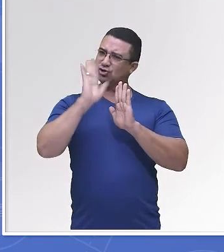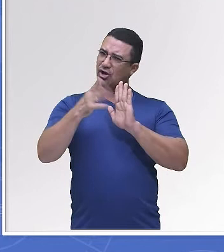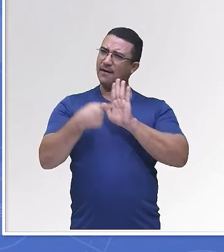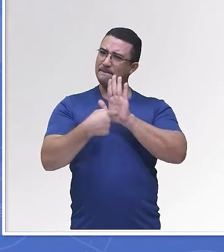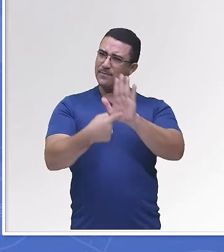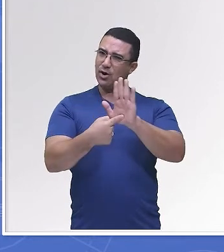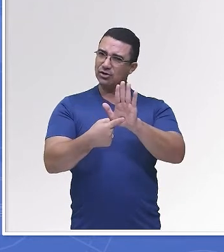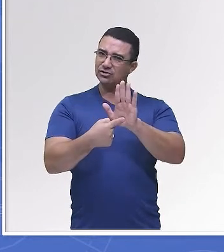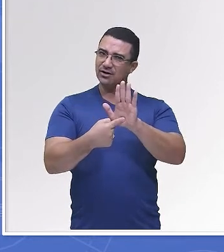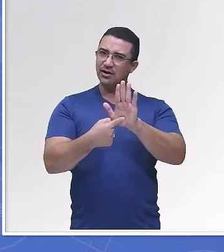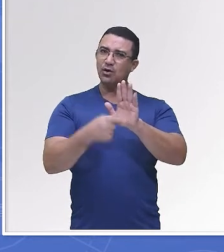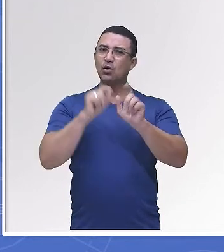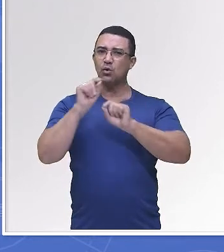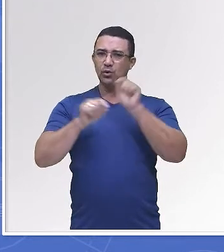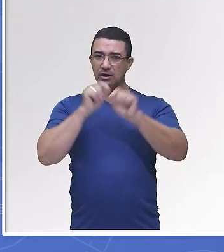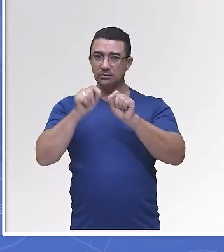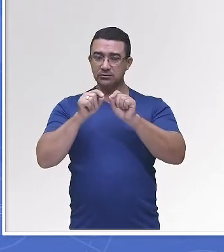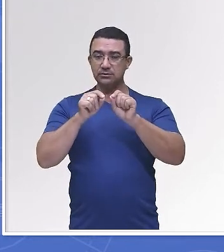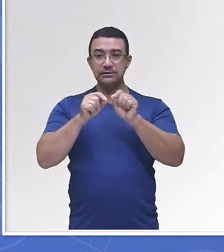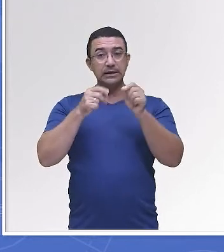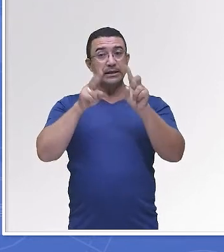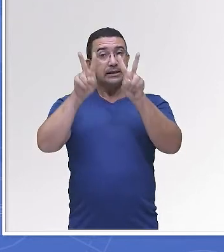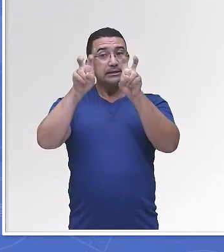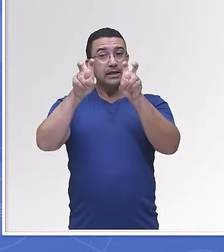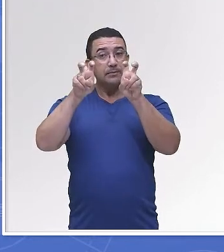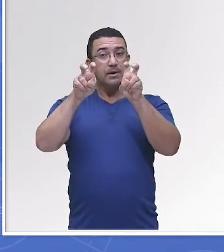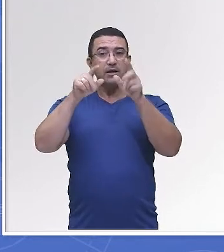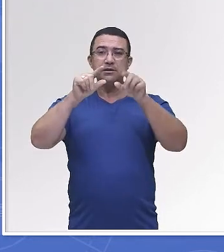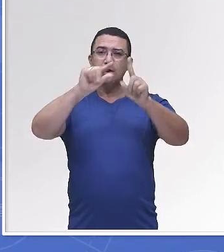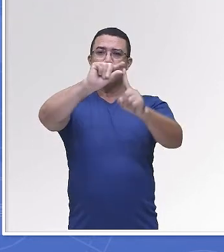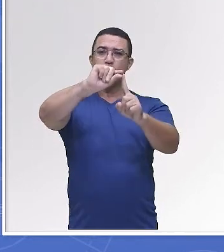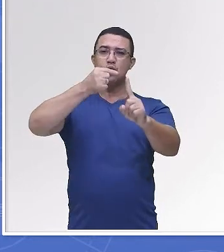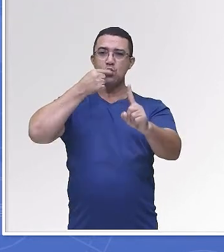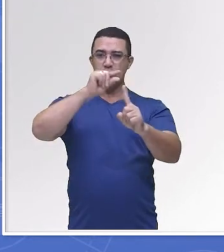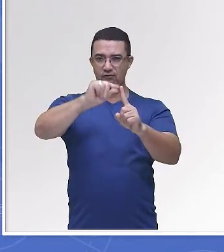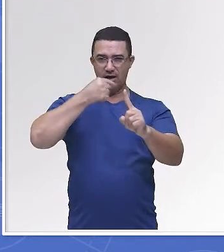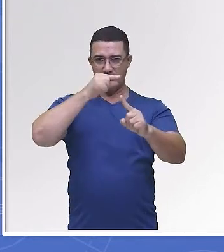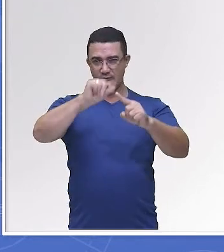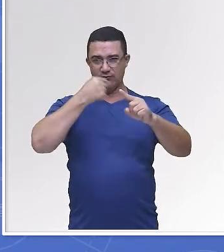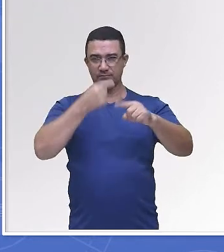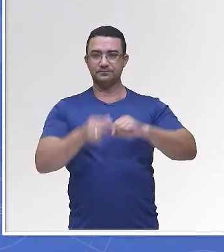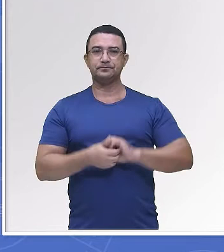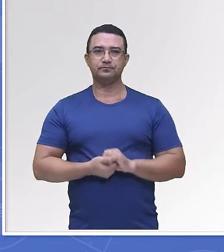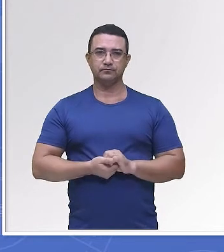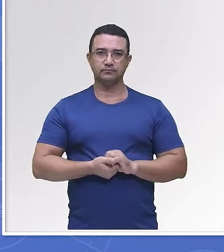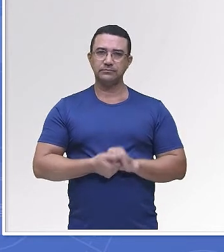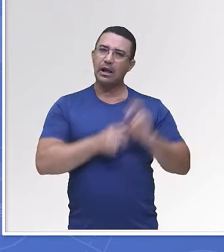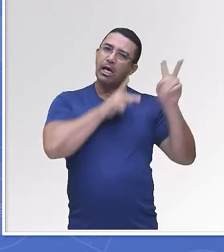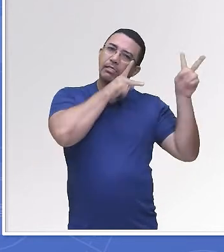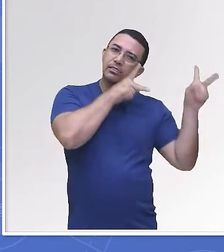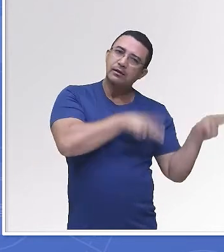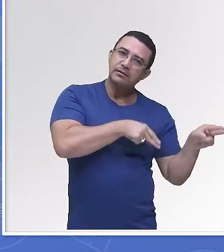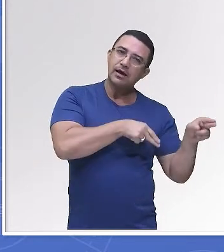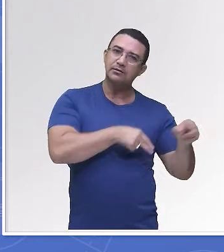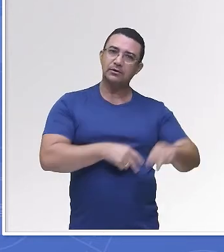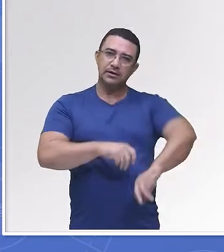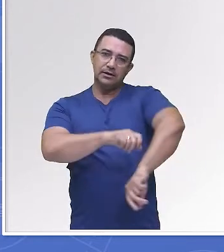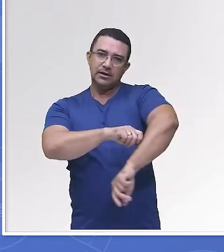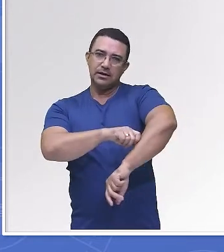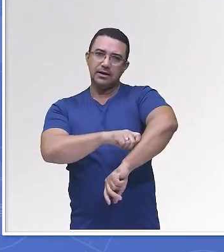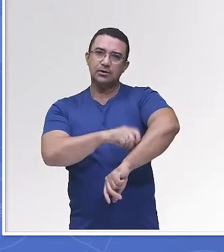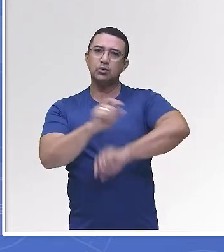chamado As Uvas, né, de Dalton Trevisan. Então ele diz, deitado, ele beliscou 2 ou 3